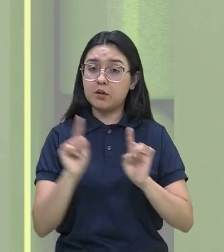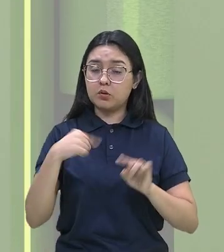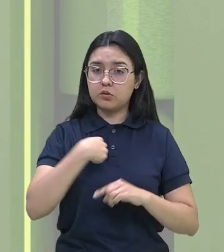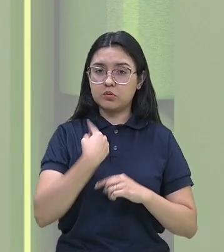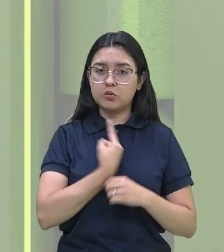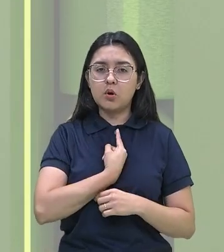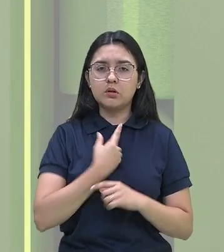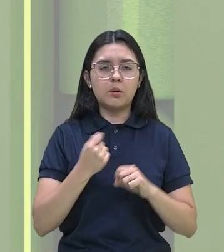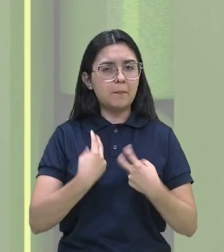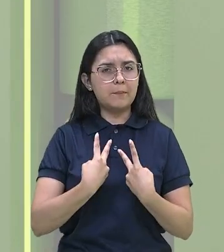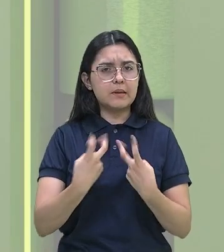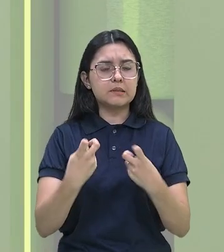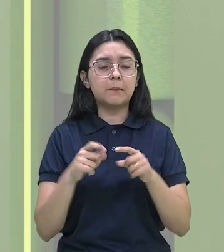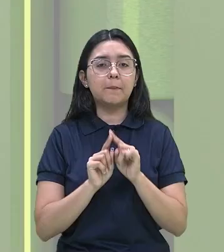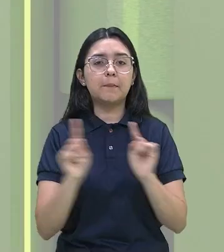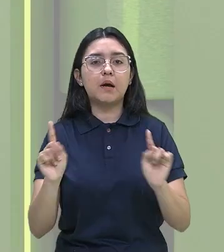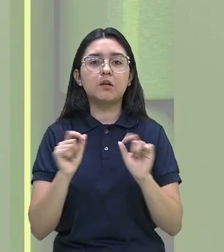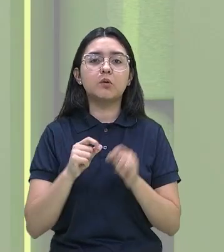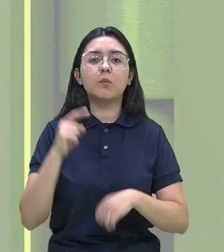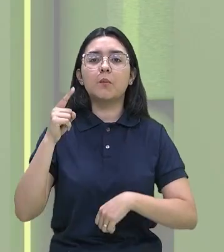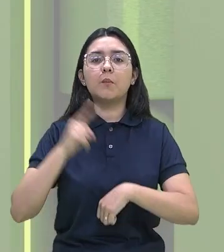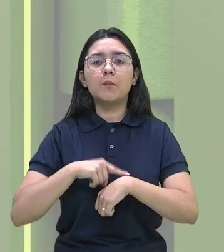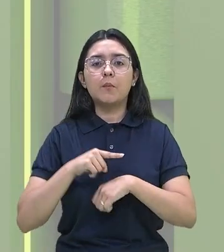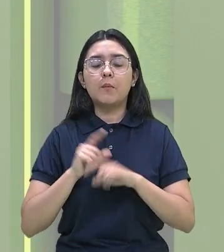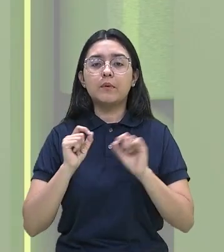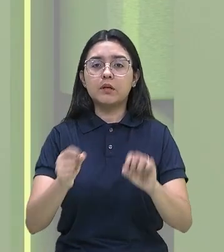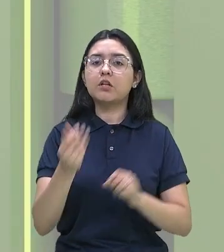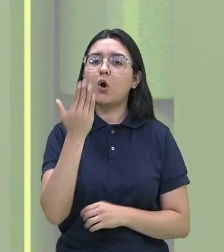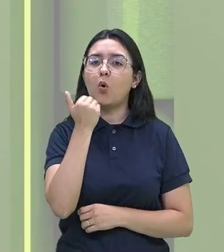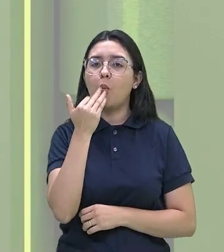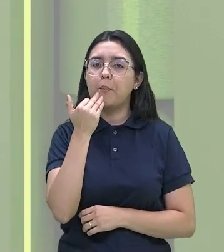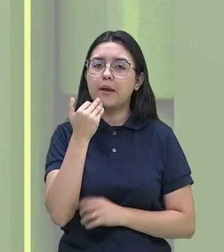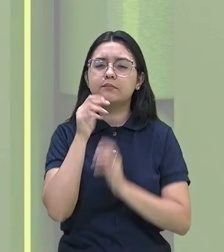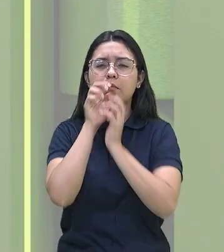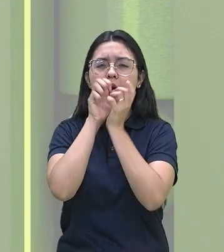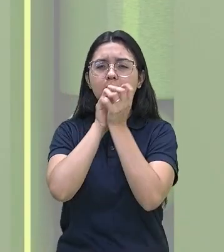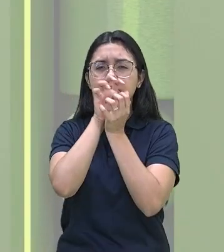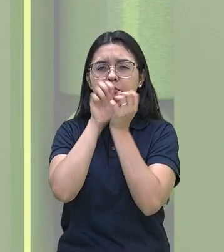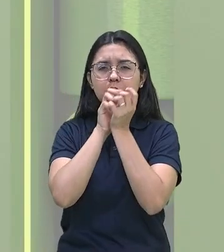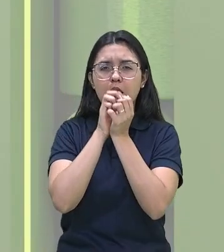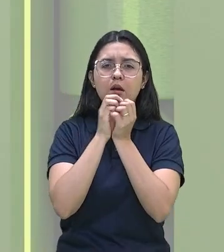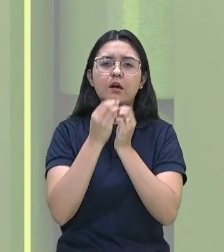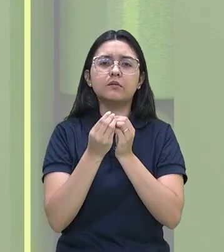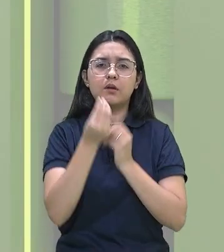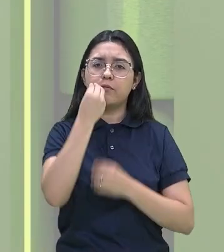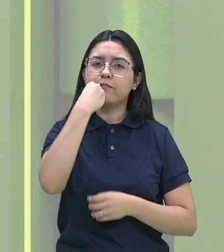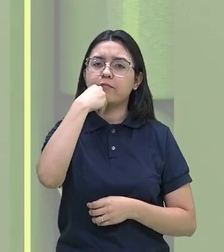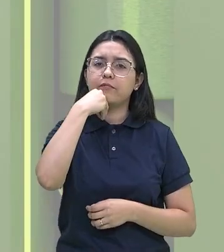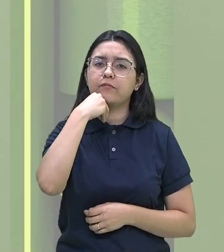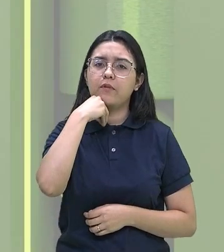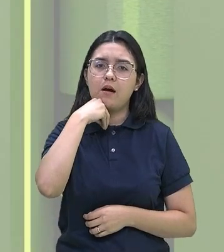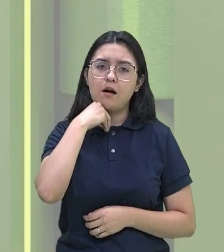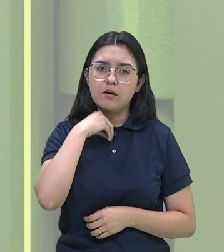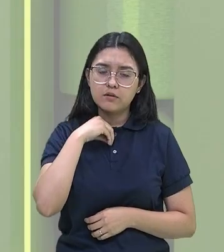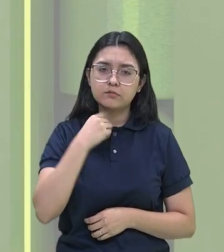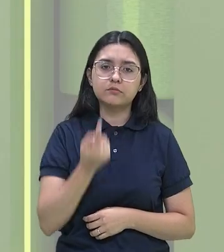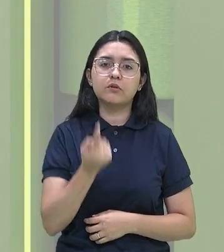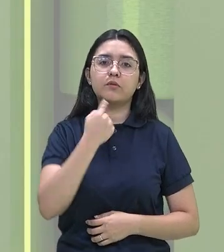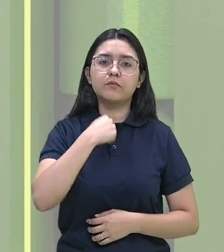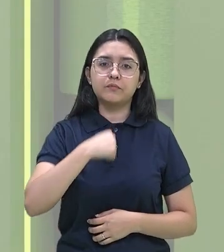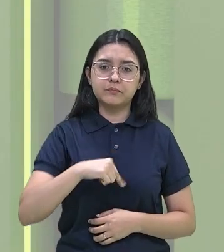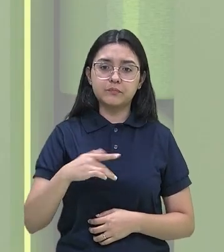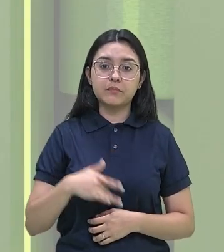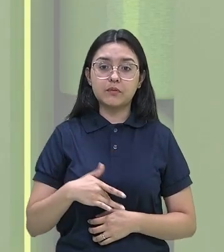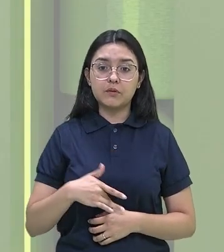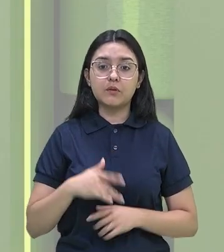desde o momento que nós estamos deglutindo o alimento, engolindo o alimento, que ele chega no